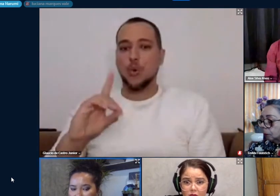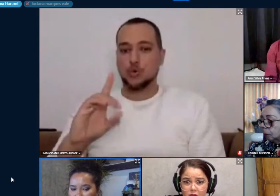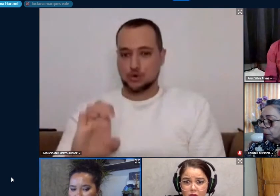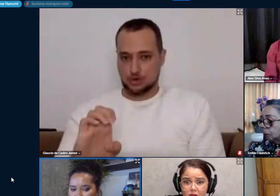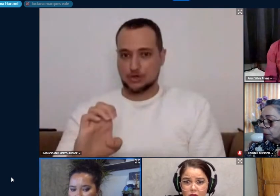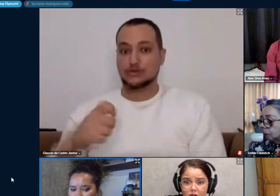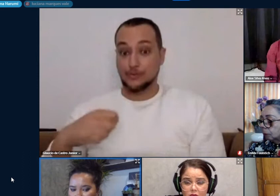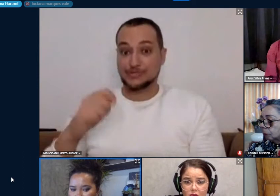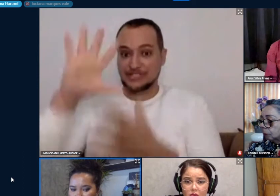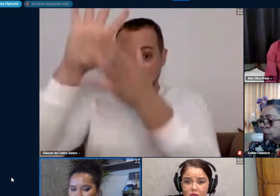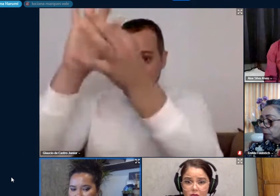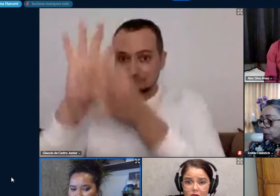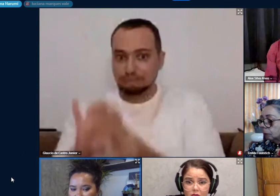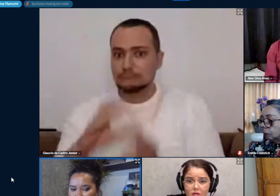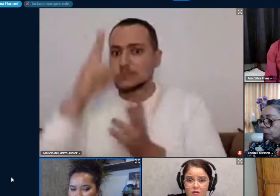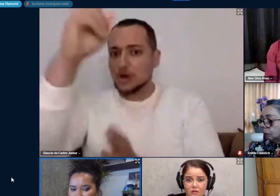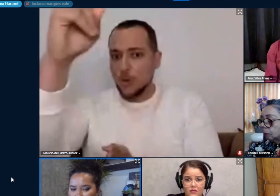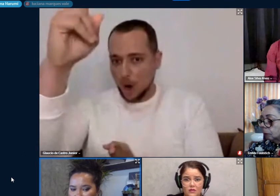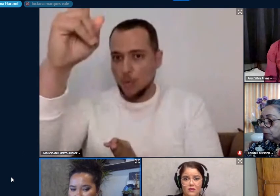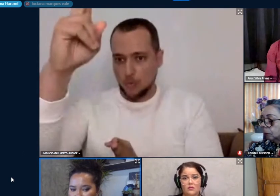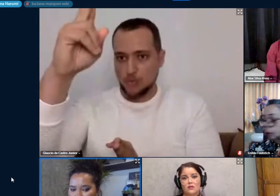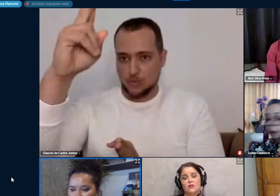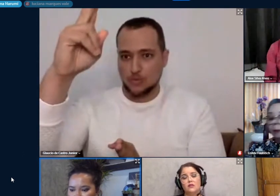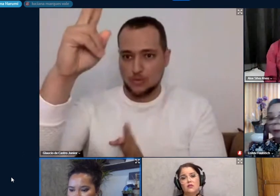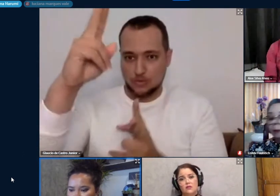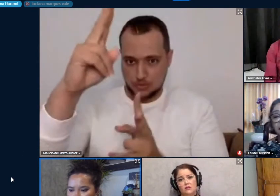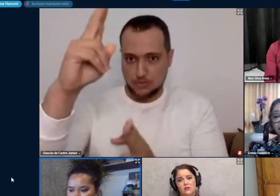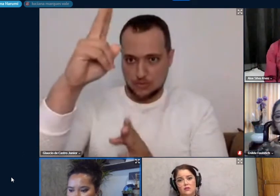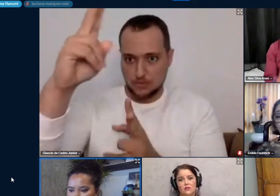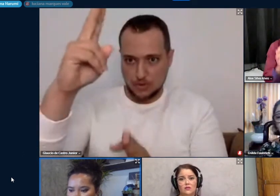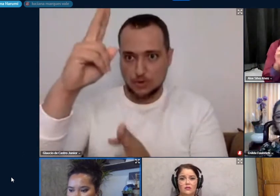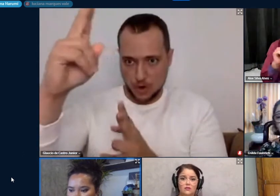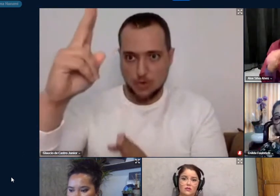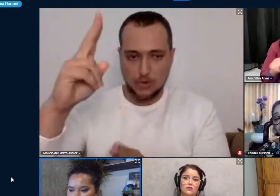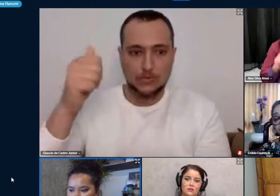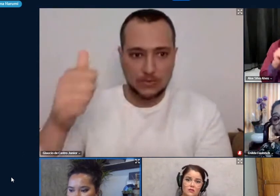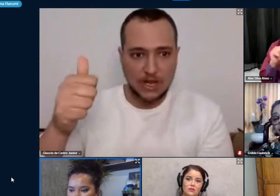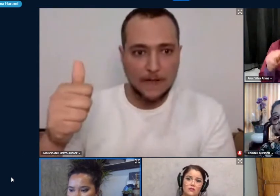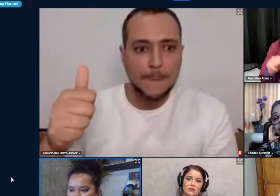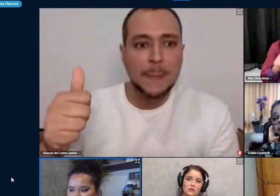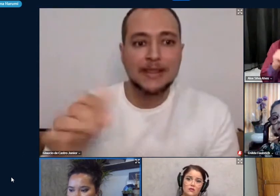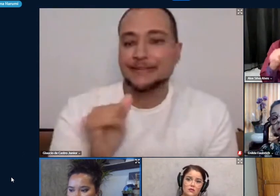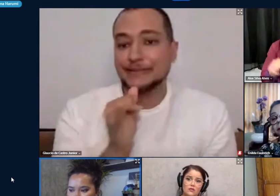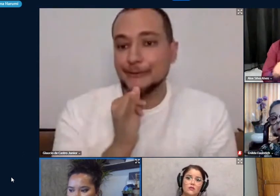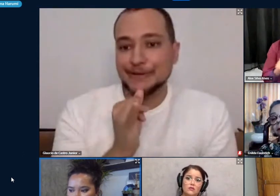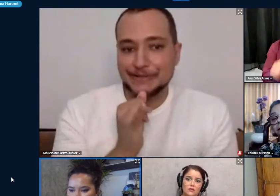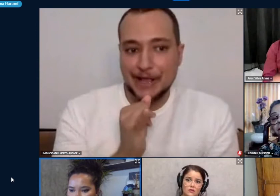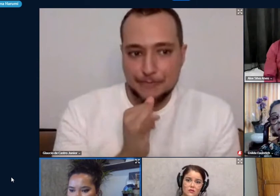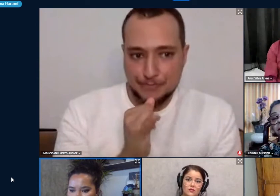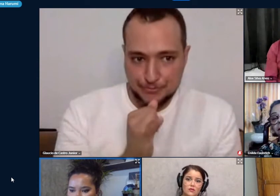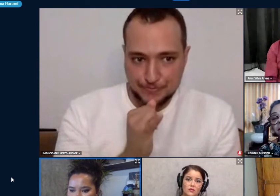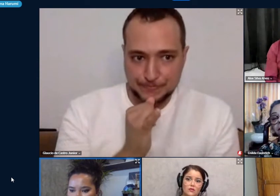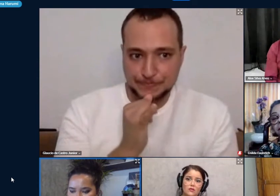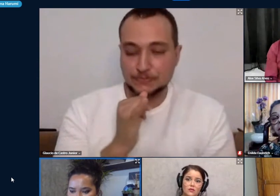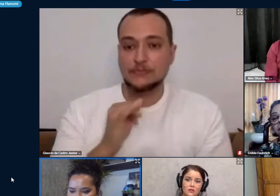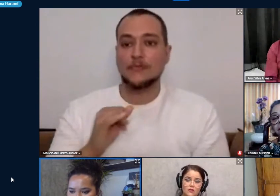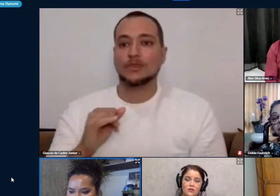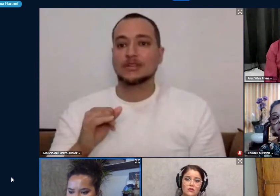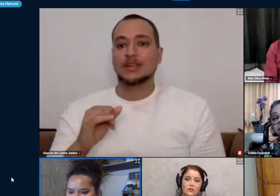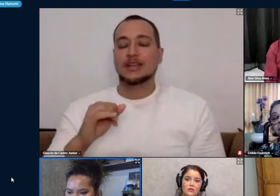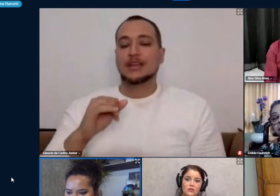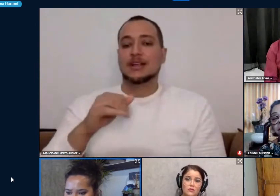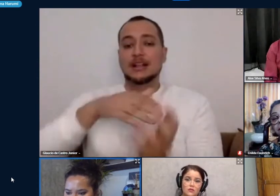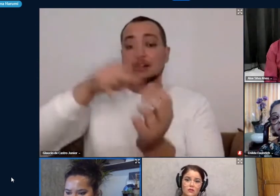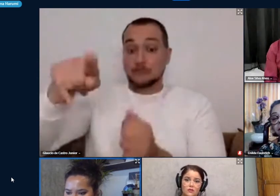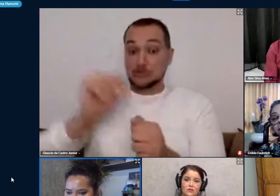A imagem e o desenho, ele é diferente. O desenho do sinal termo correspondente à impressão, ele